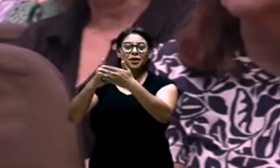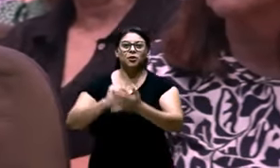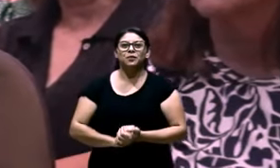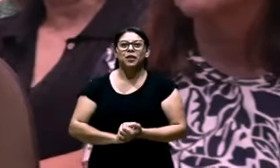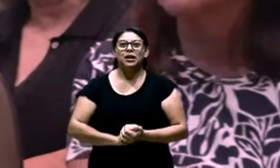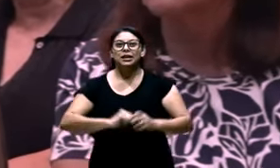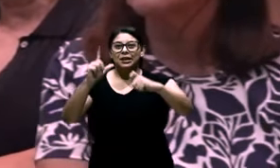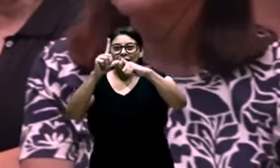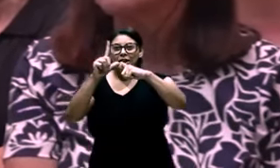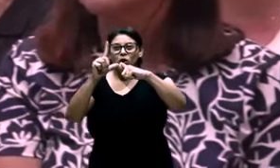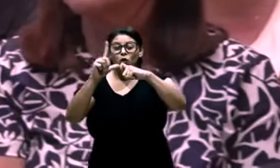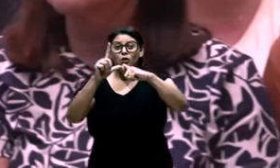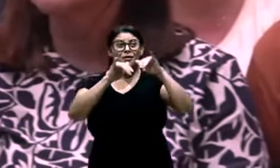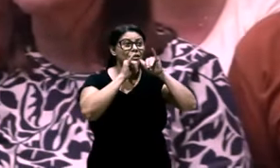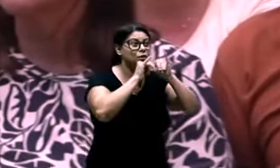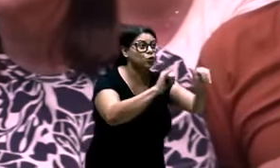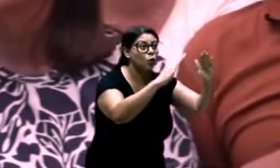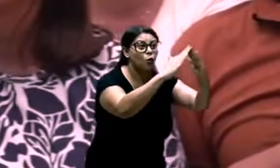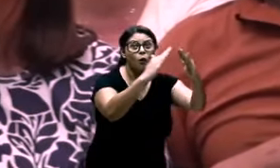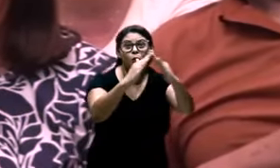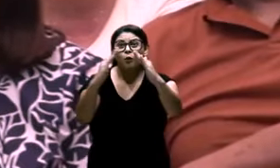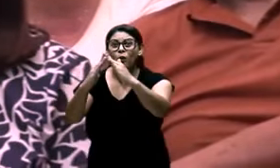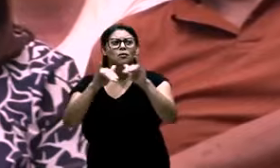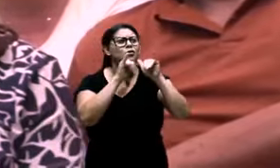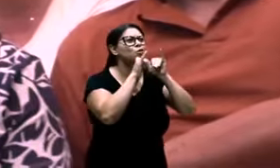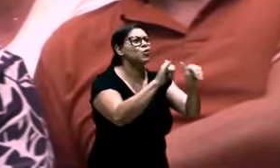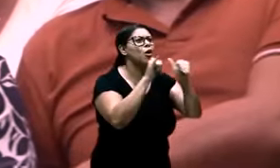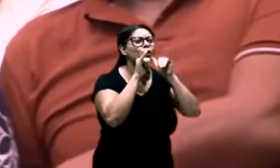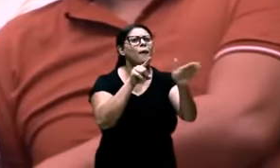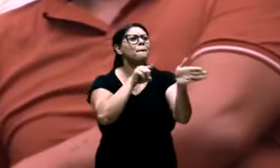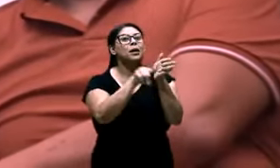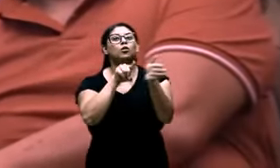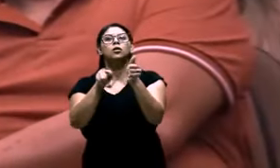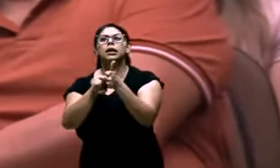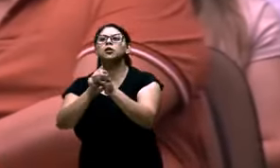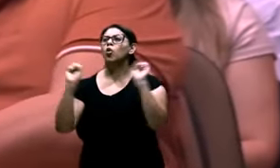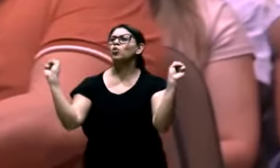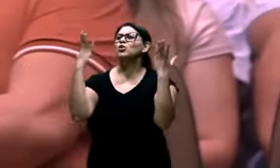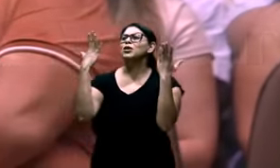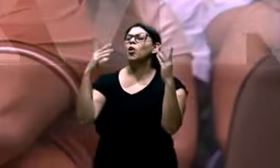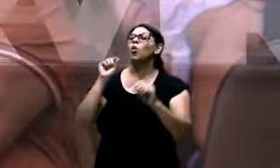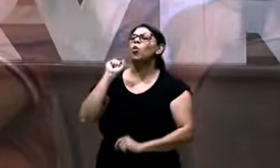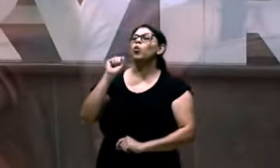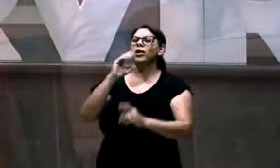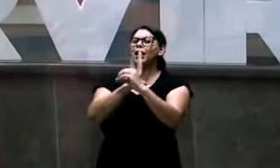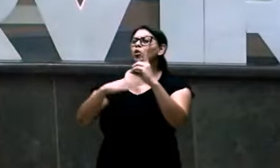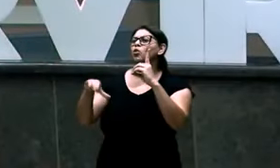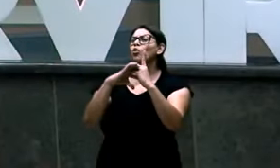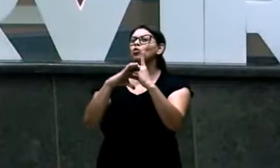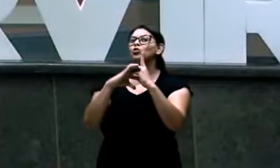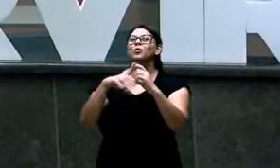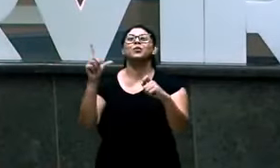em casa perguntando para todos vocês o que aconteceu no culto. É exatamente o que o historiador Lucas vai fazer. Ele foi de casa